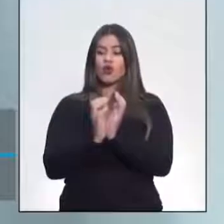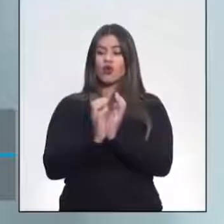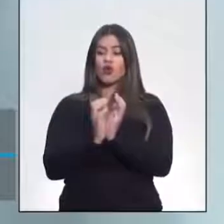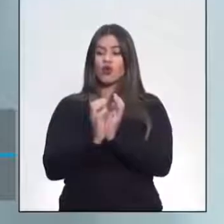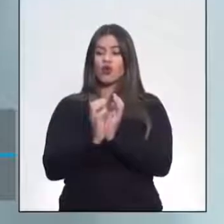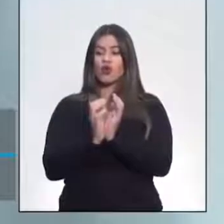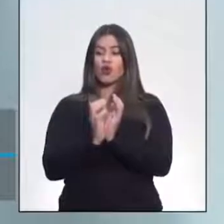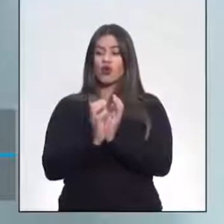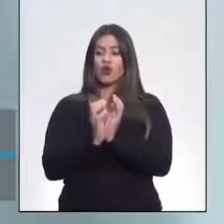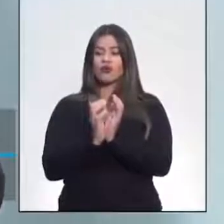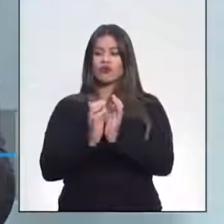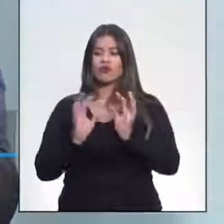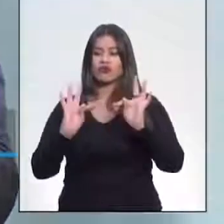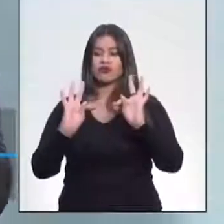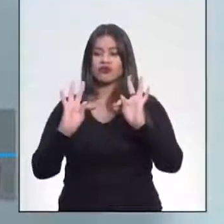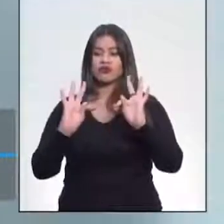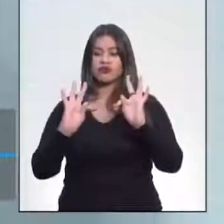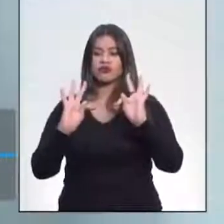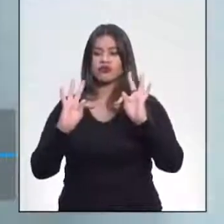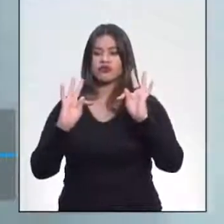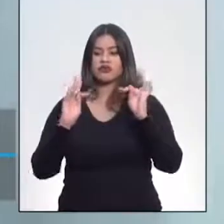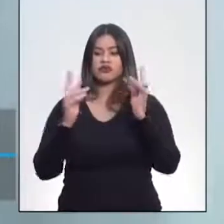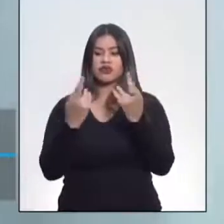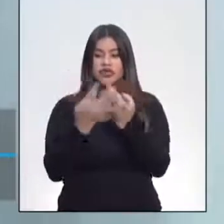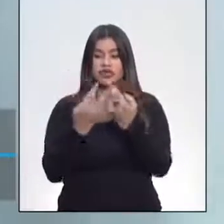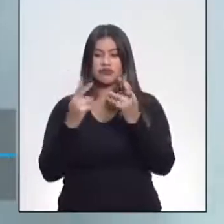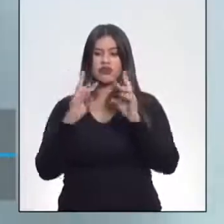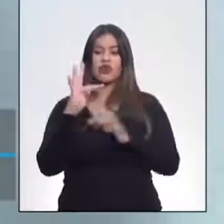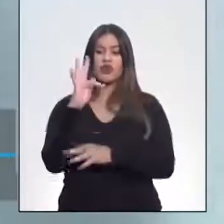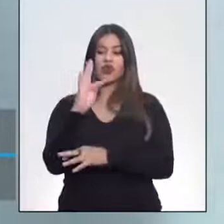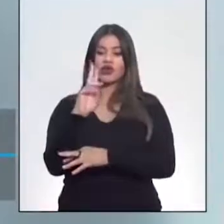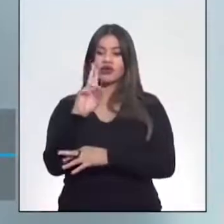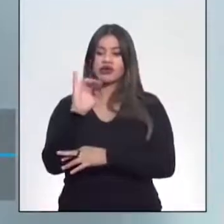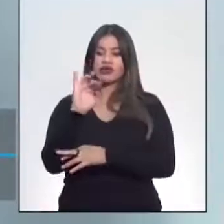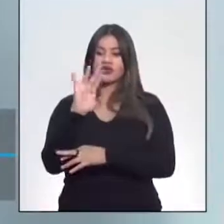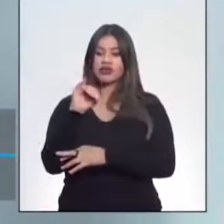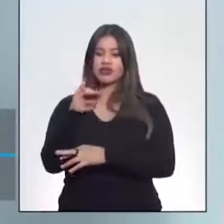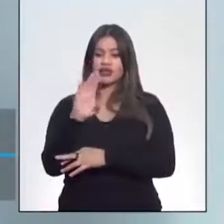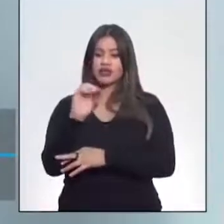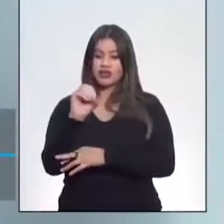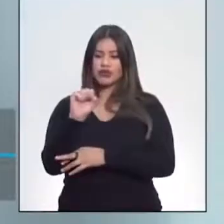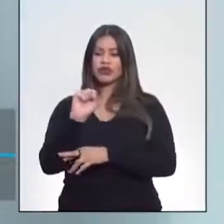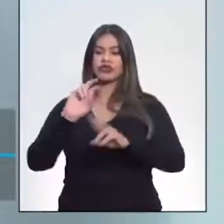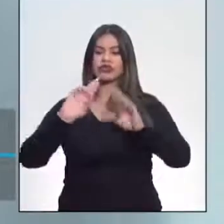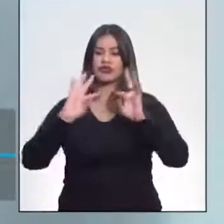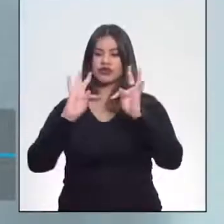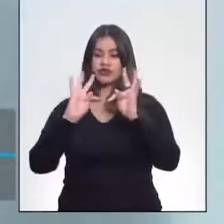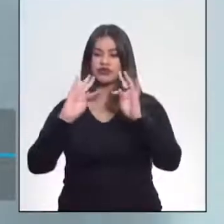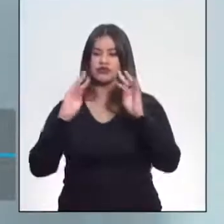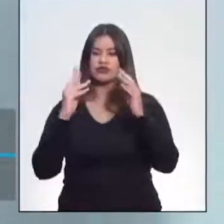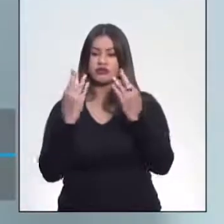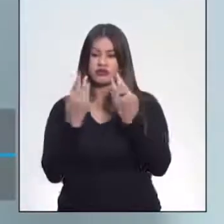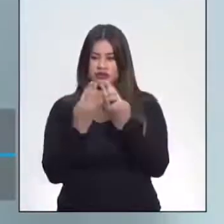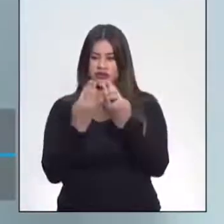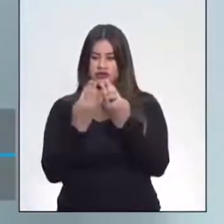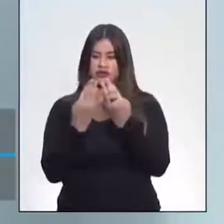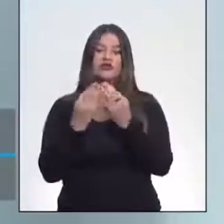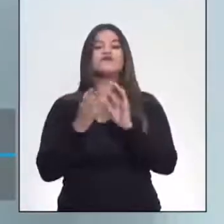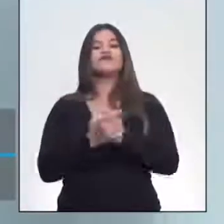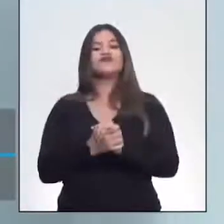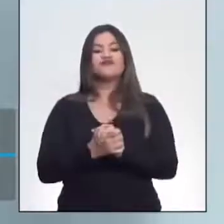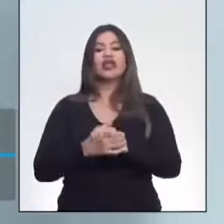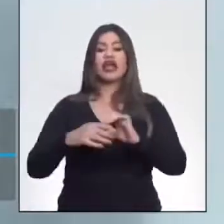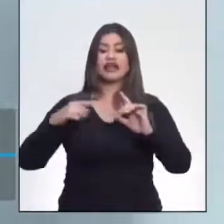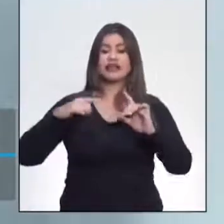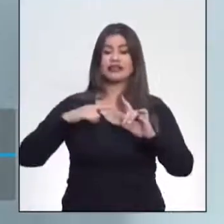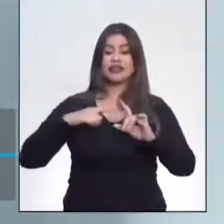tribos são organizações maiores tá E essas organizações elas já tem propriedade privada elas já tem o